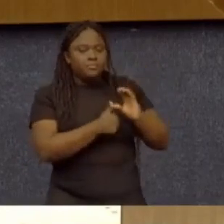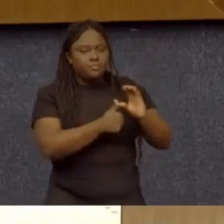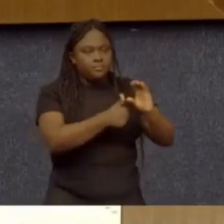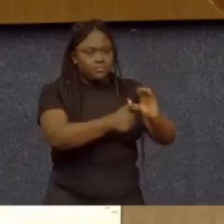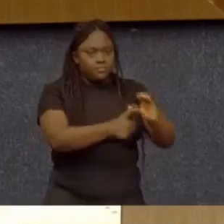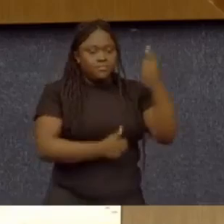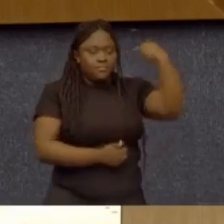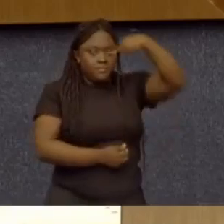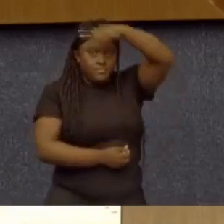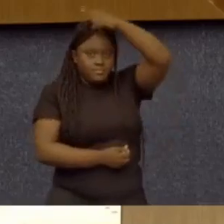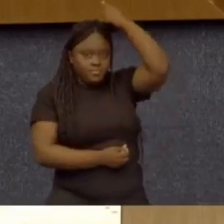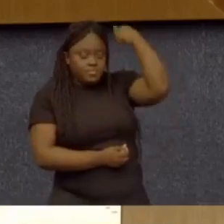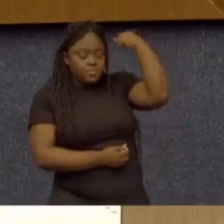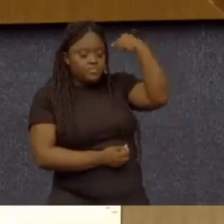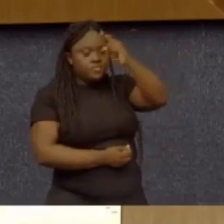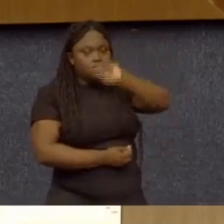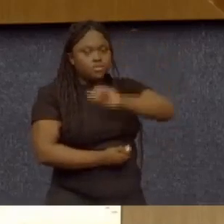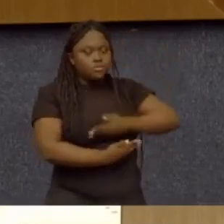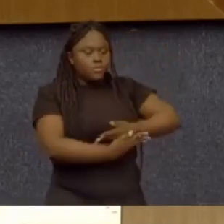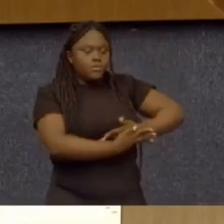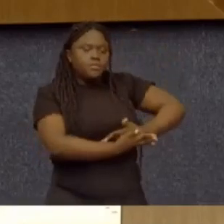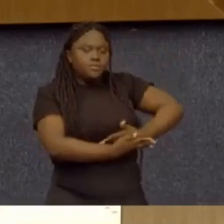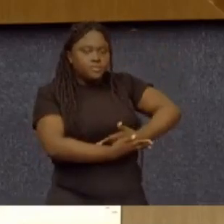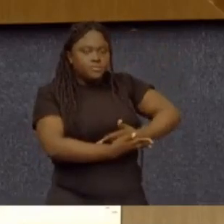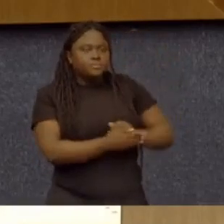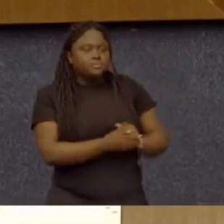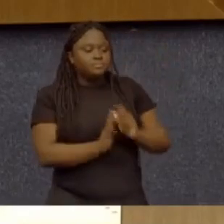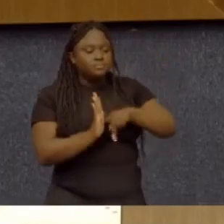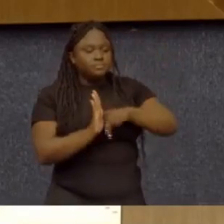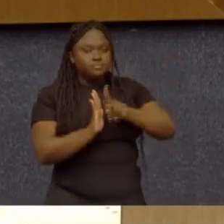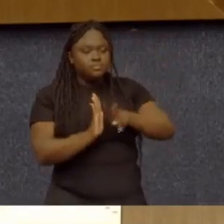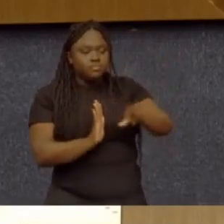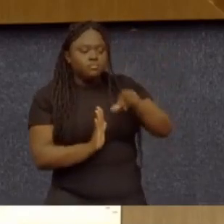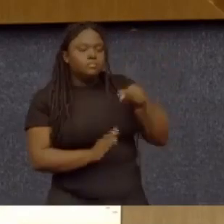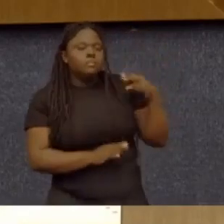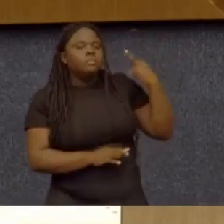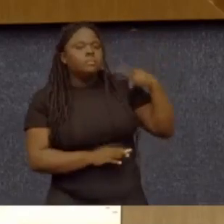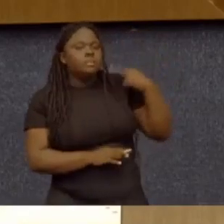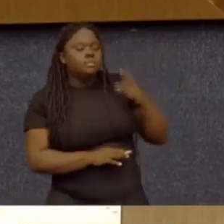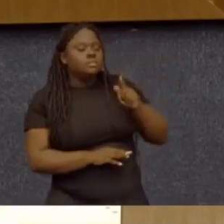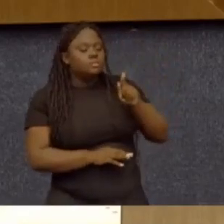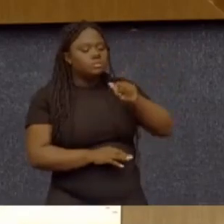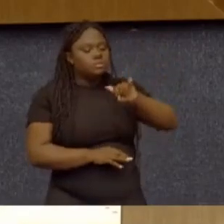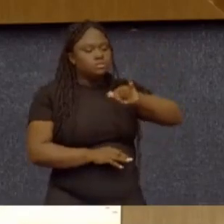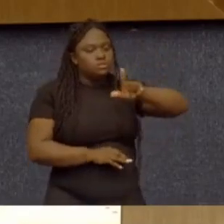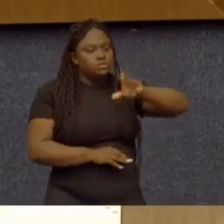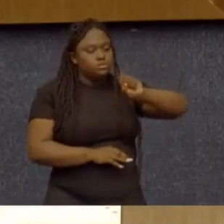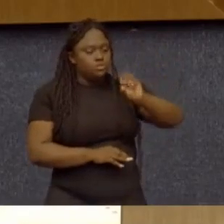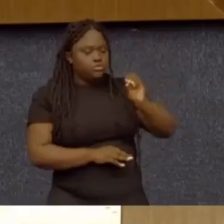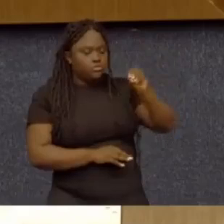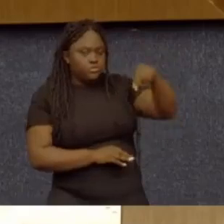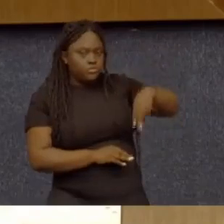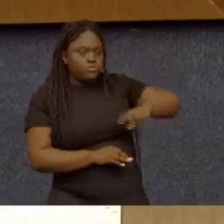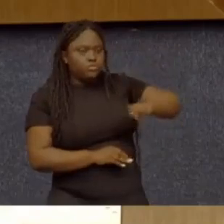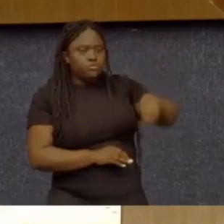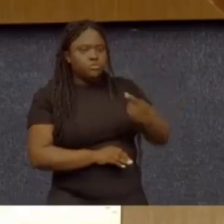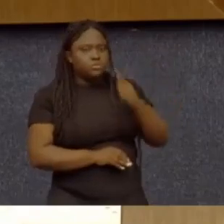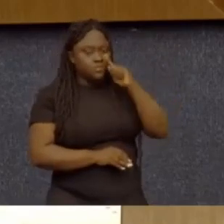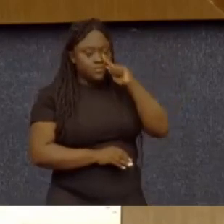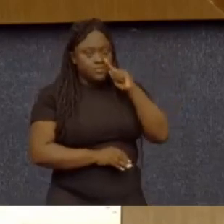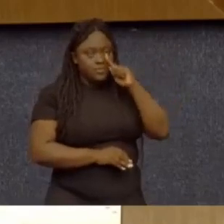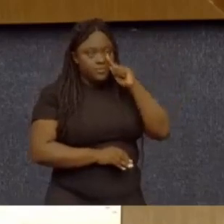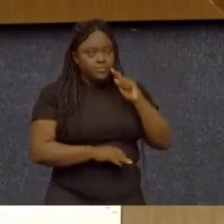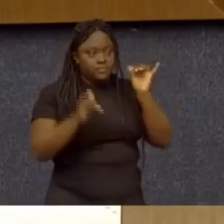Santo Agostinho. O projeto de indicação é de autoria do vereador Gilson Guimarães. Informamos